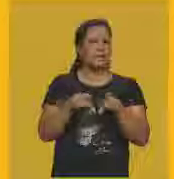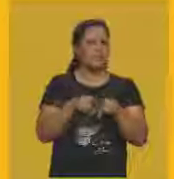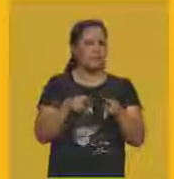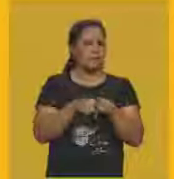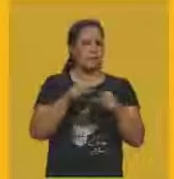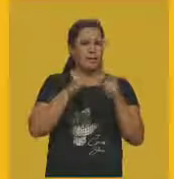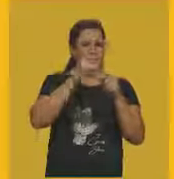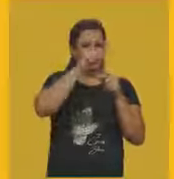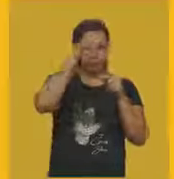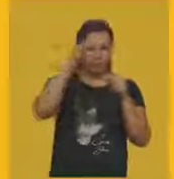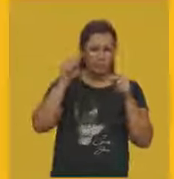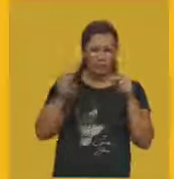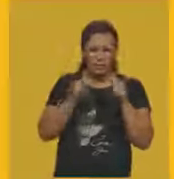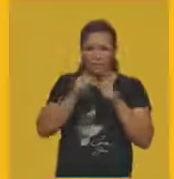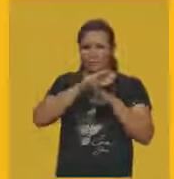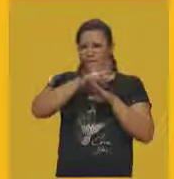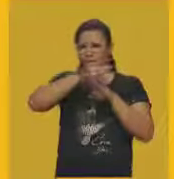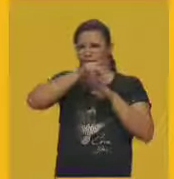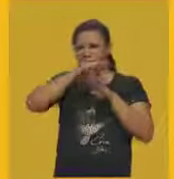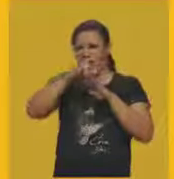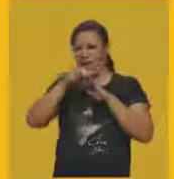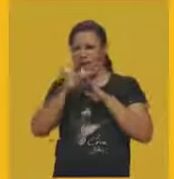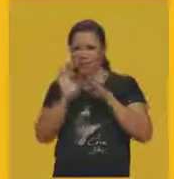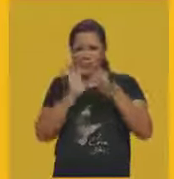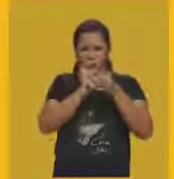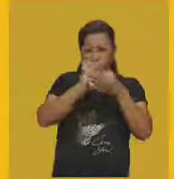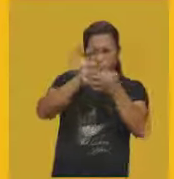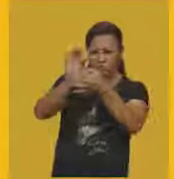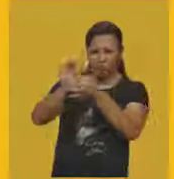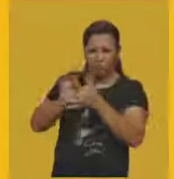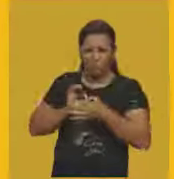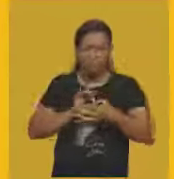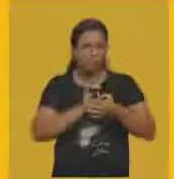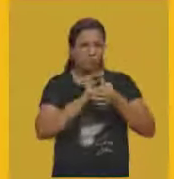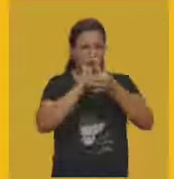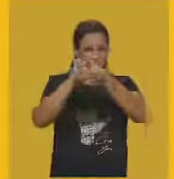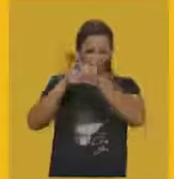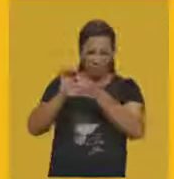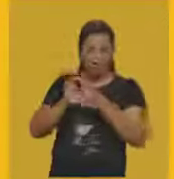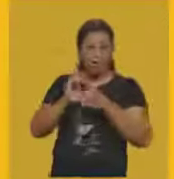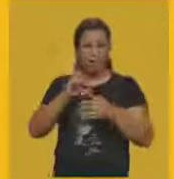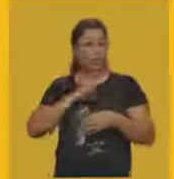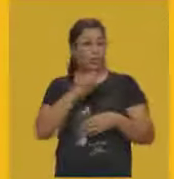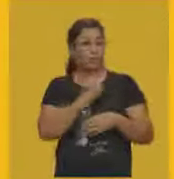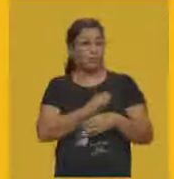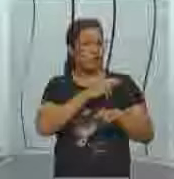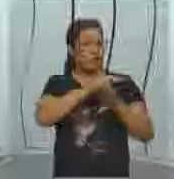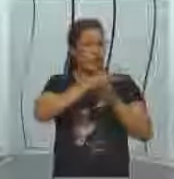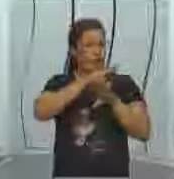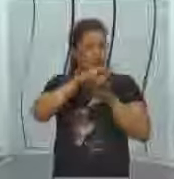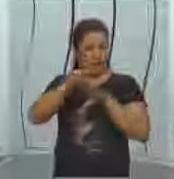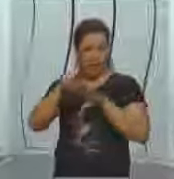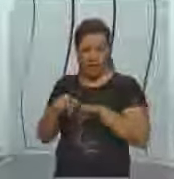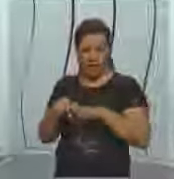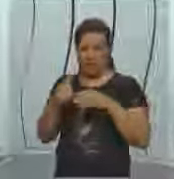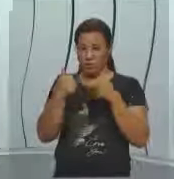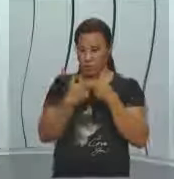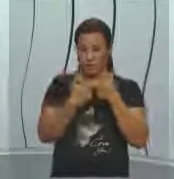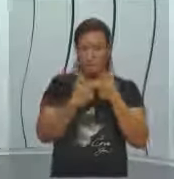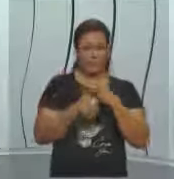transistores. Então eu vou ter vários elementos ali dentro desse circuito que vão ter funções variadas,